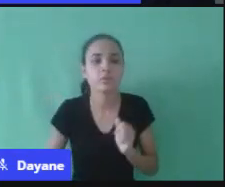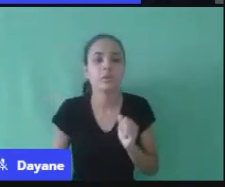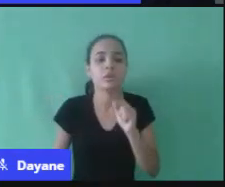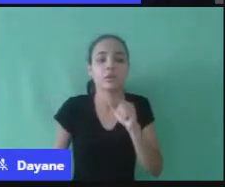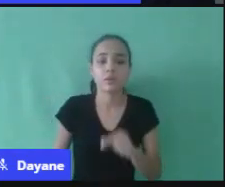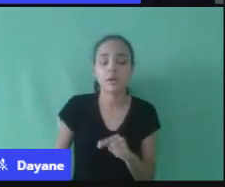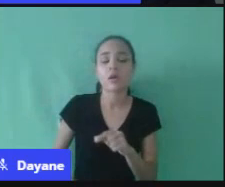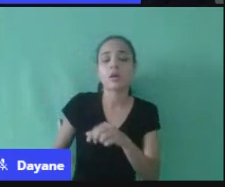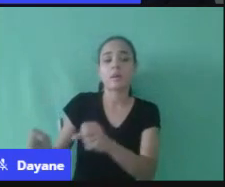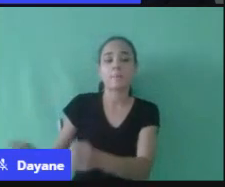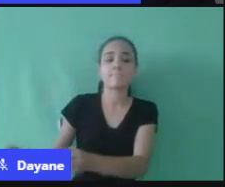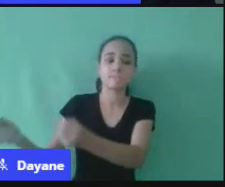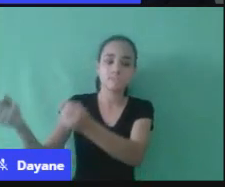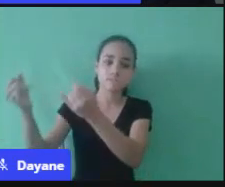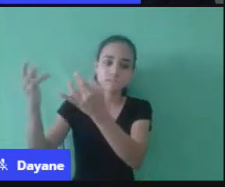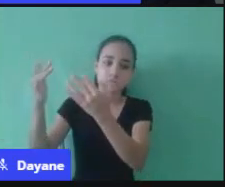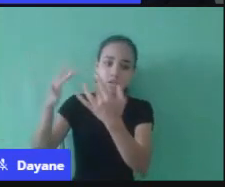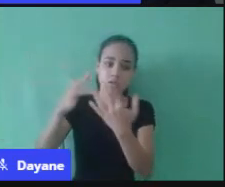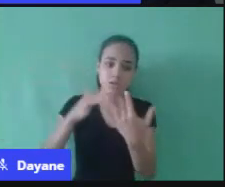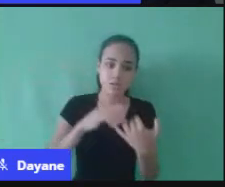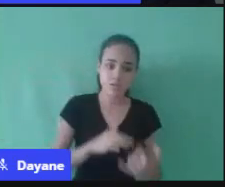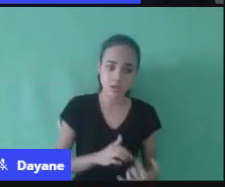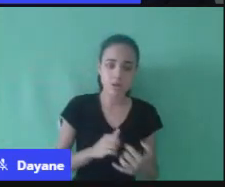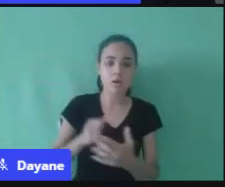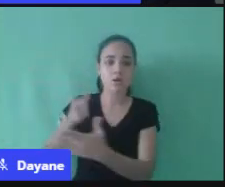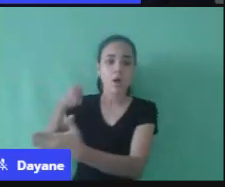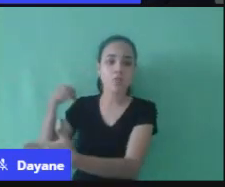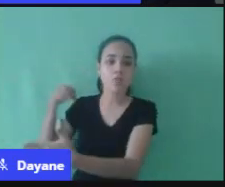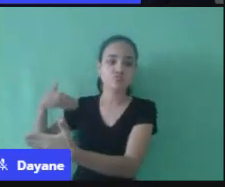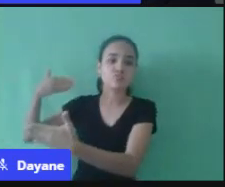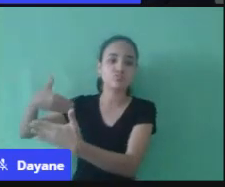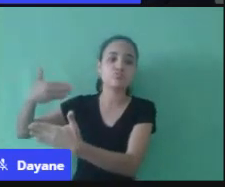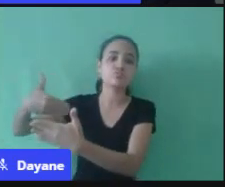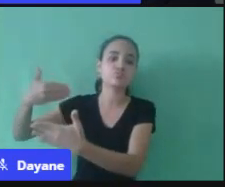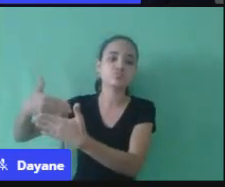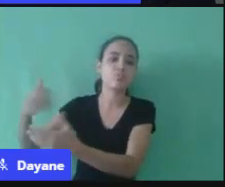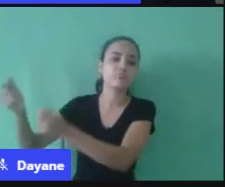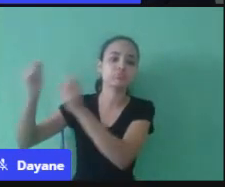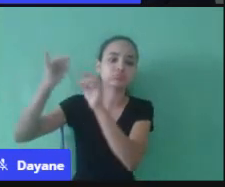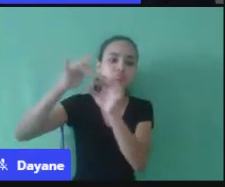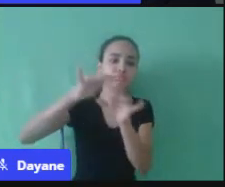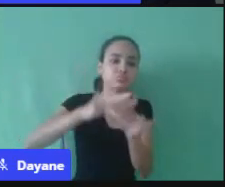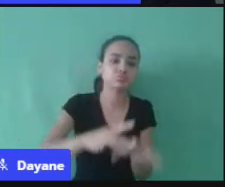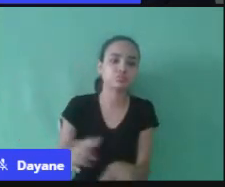cada instante da história de Campo Grande. Vamos lá?